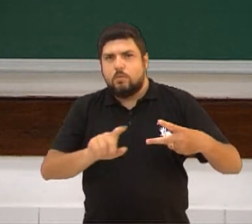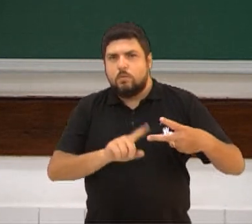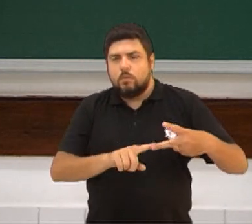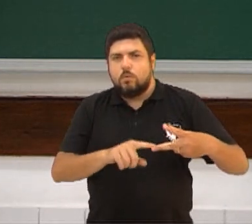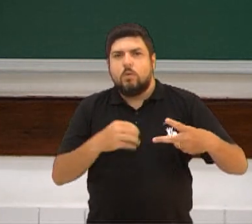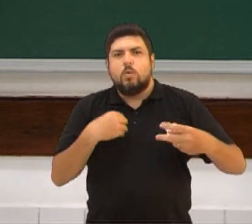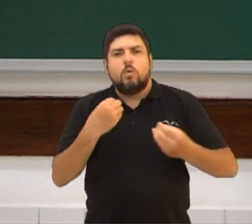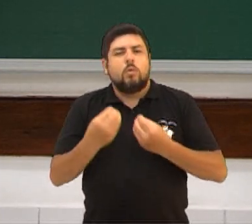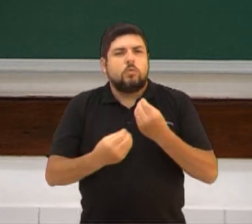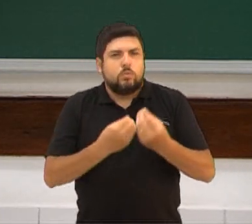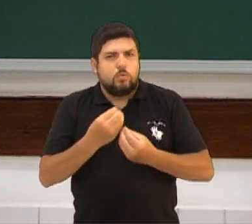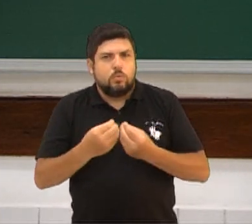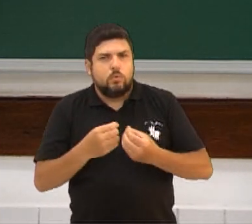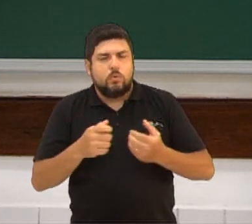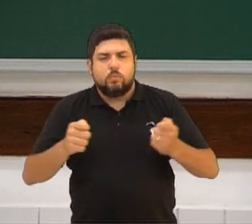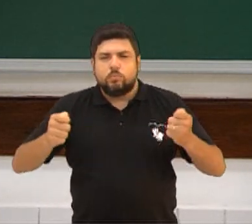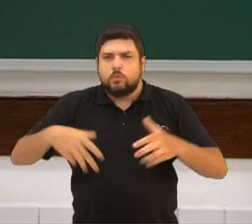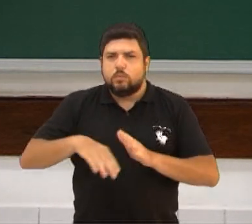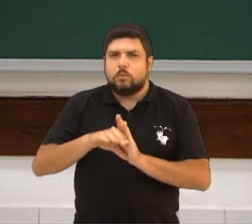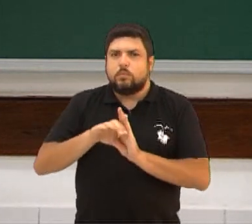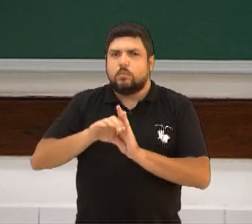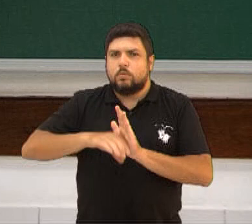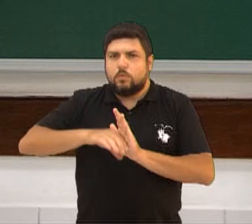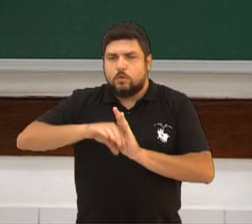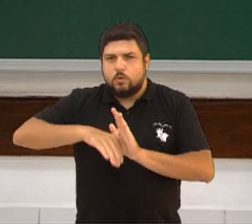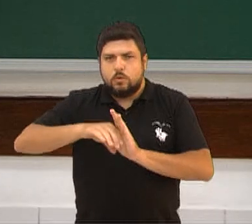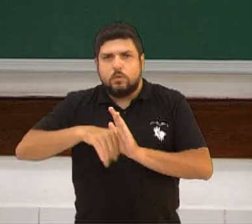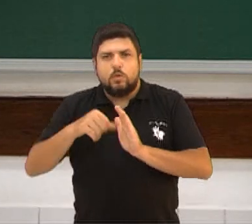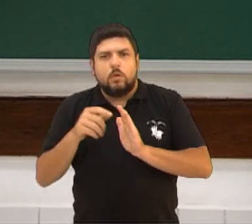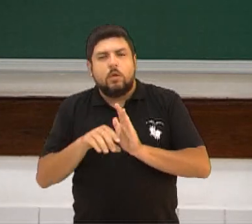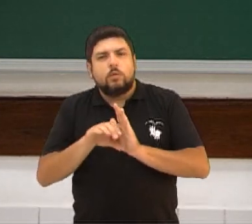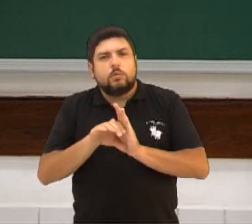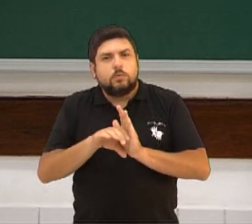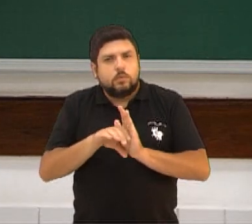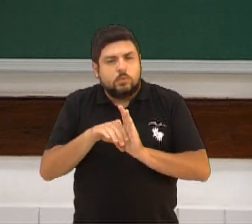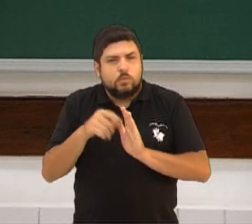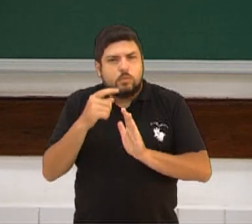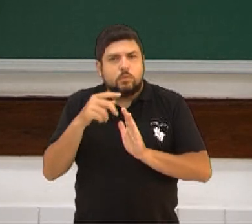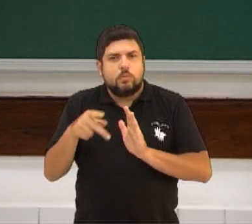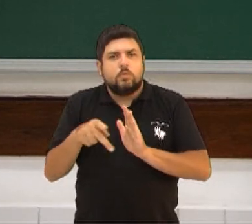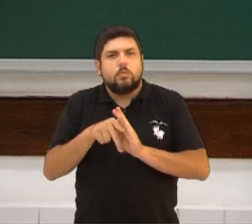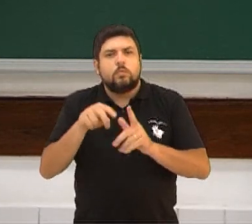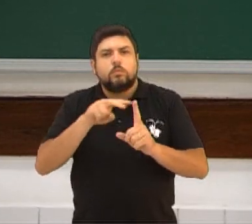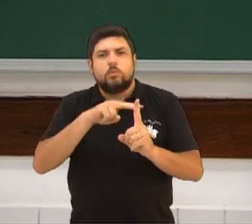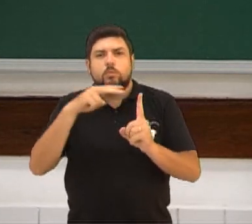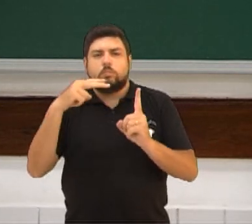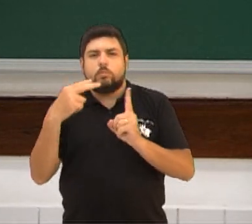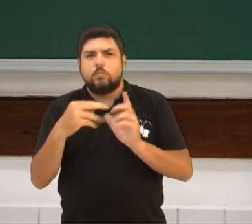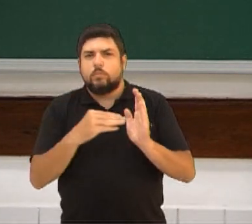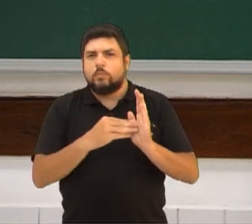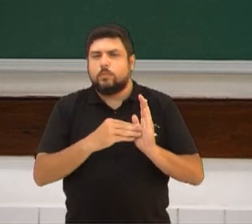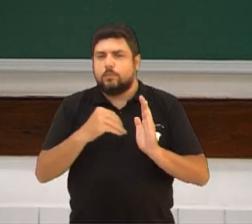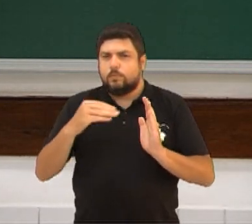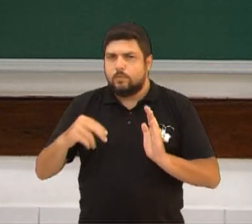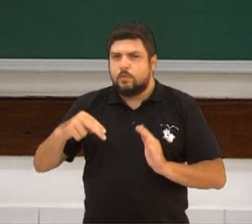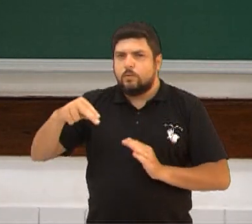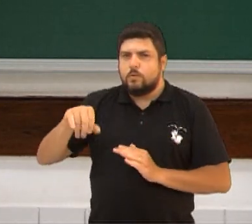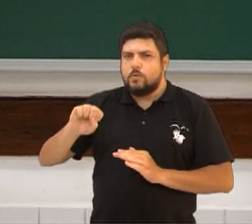para conceitualizar, para virarem conceitos dos pontos de vista estéticos de